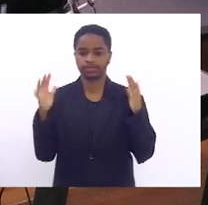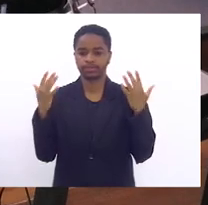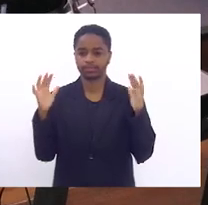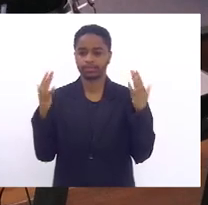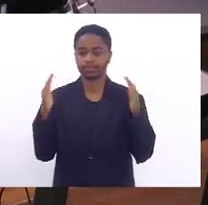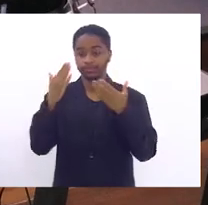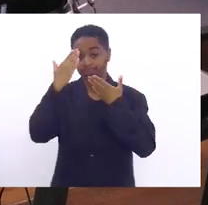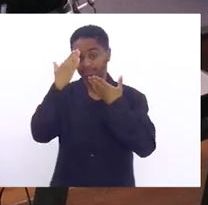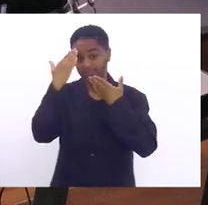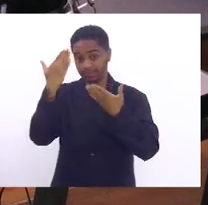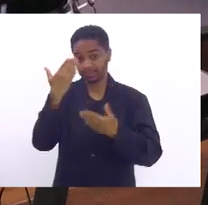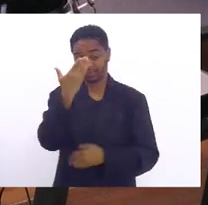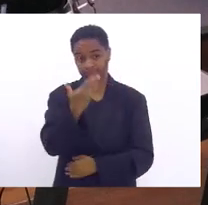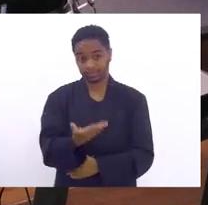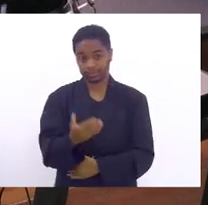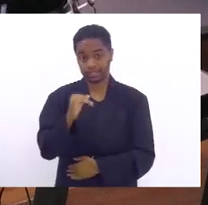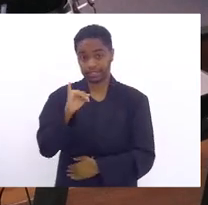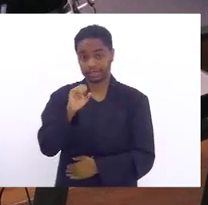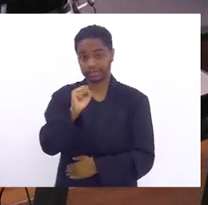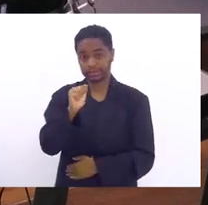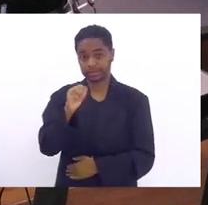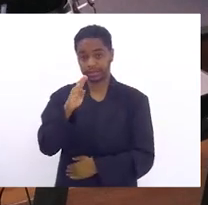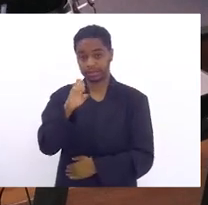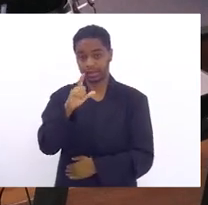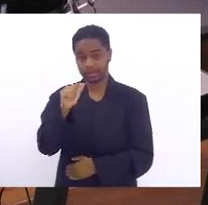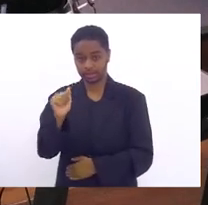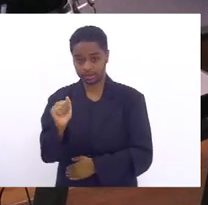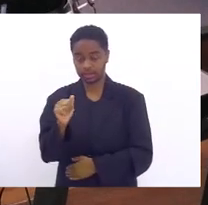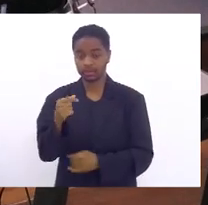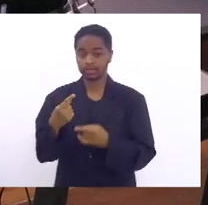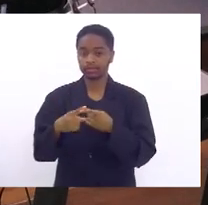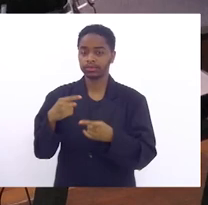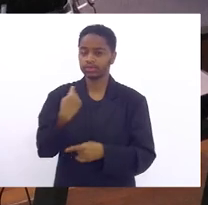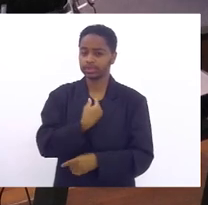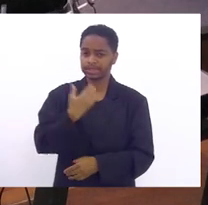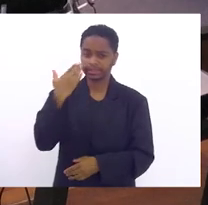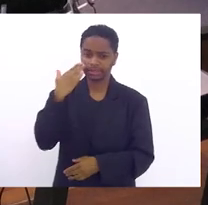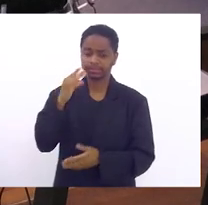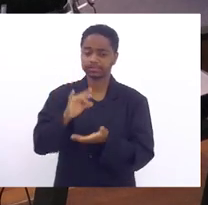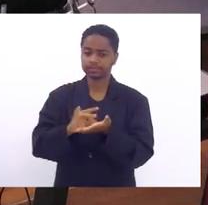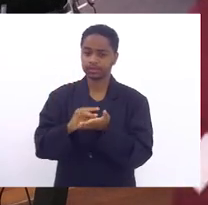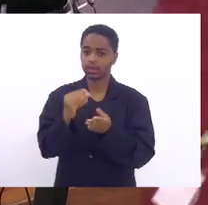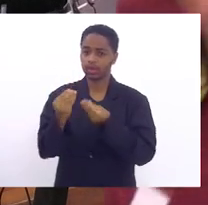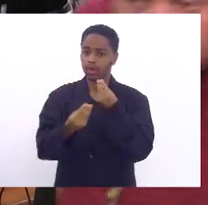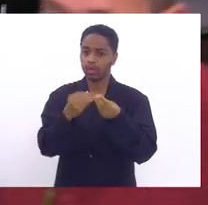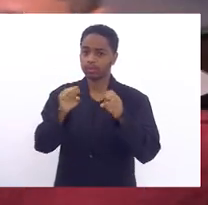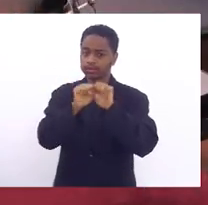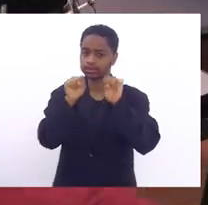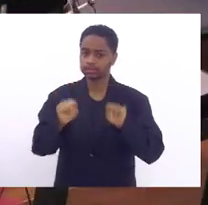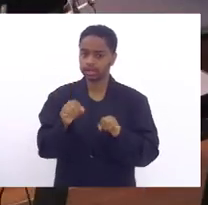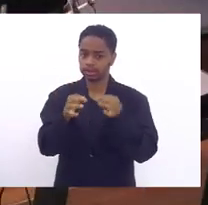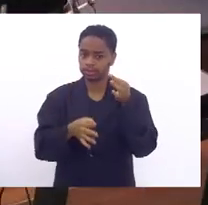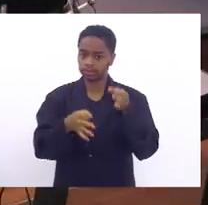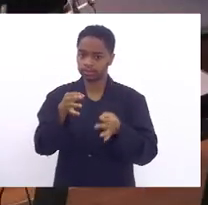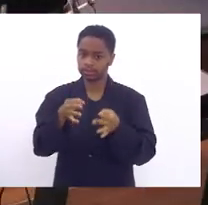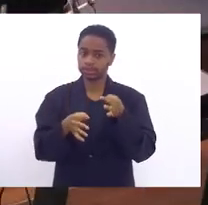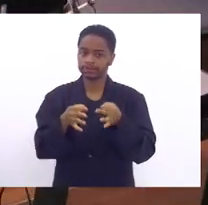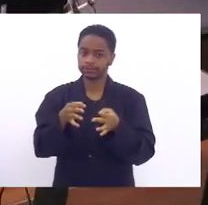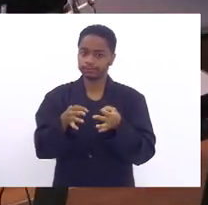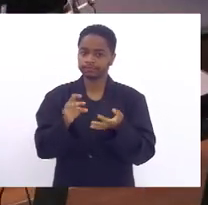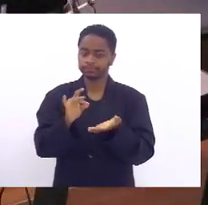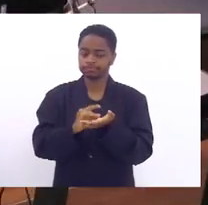muito obrigada D Isabela a gente sabe o quanto que o sistema de justiça ele é